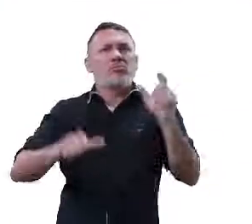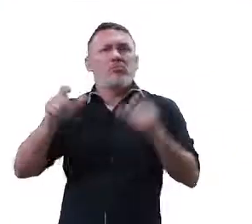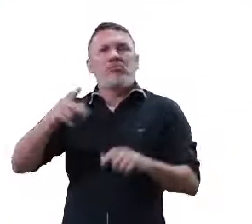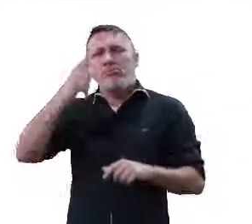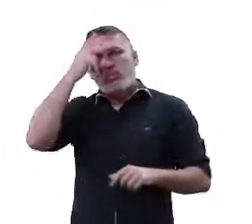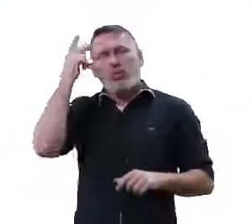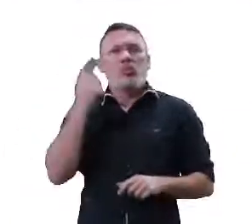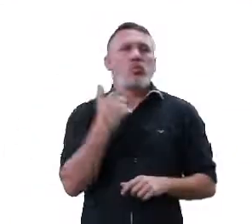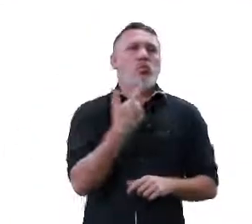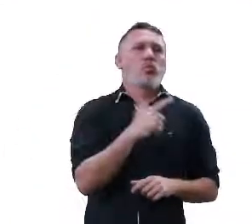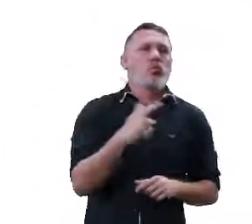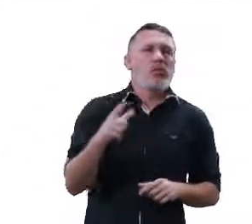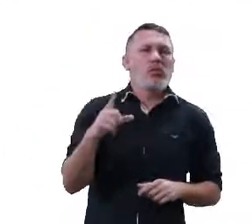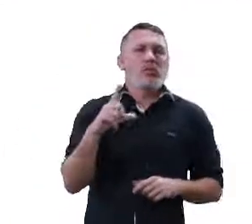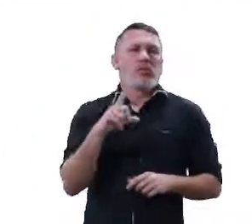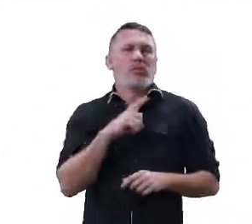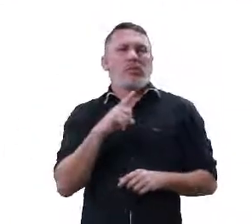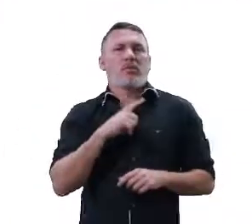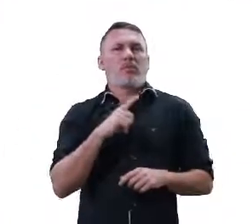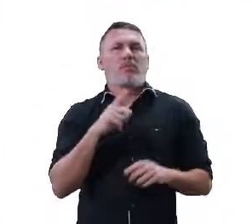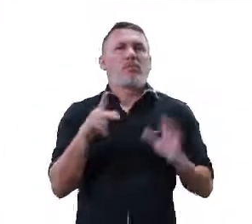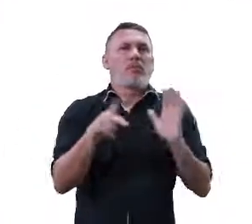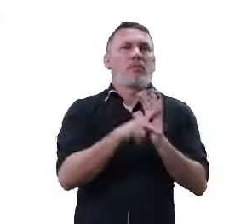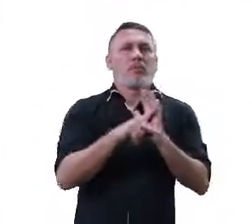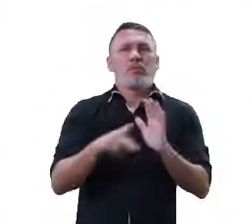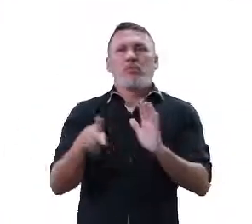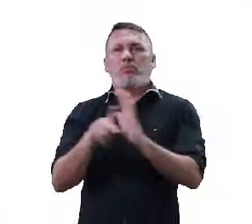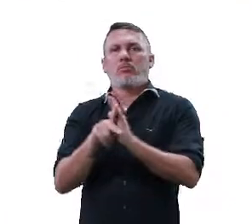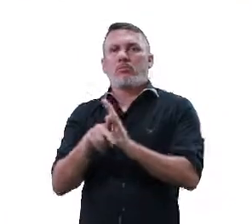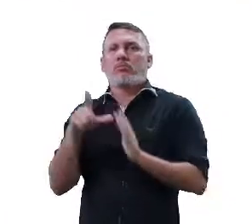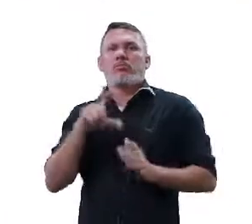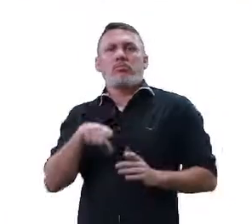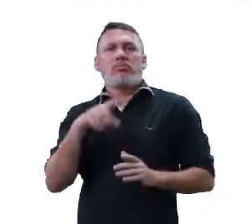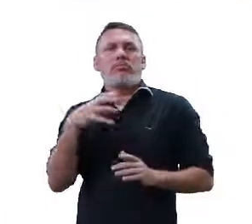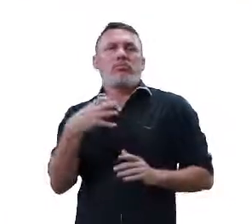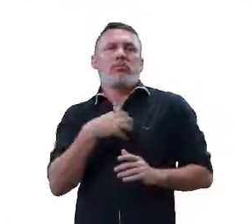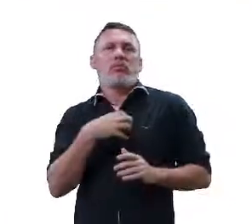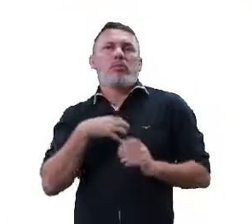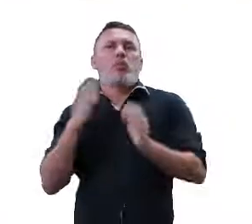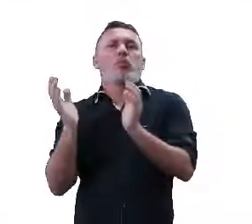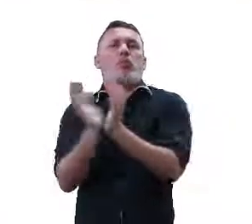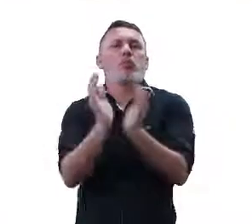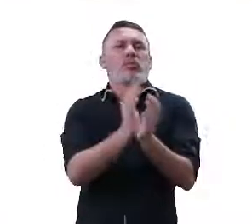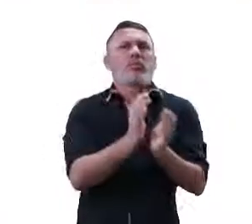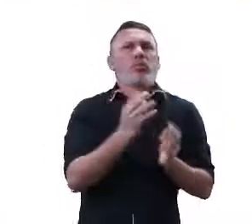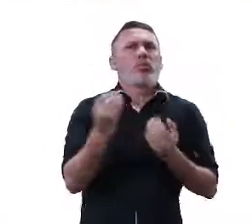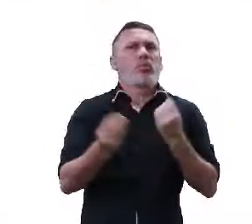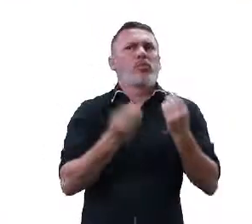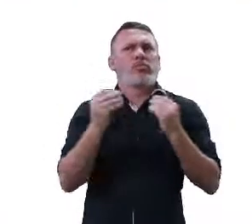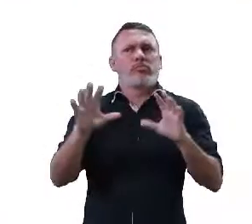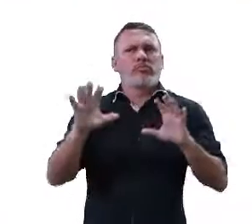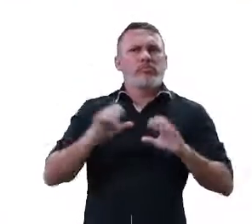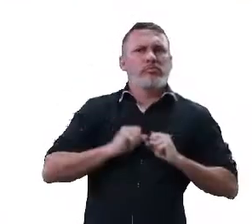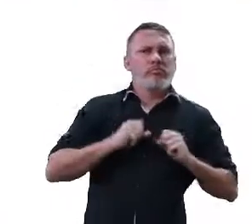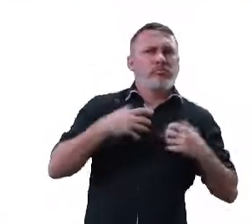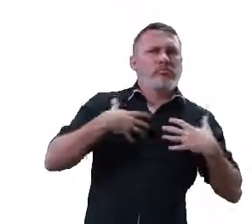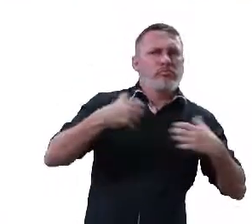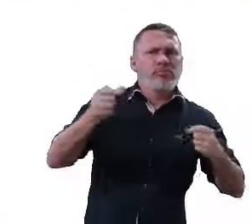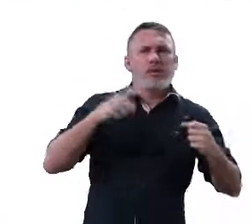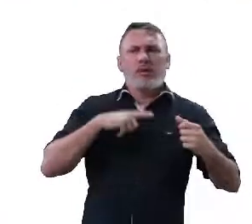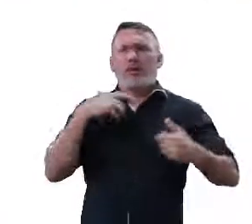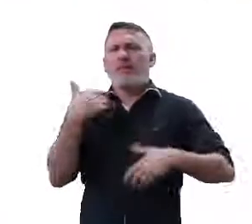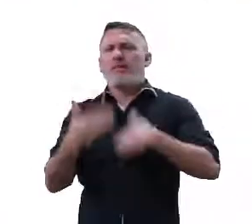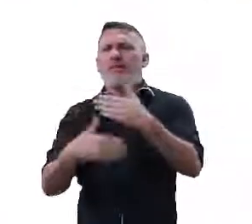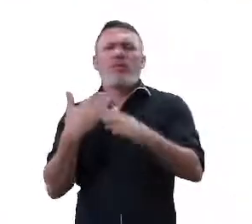não esteja, né, não pertença a um grupo, né, que